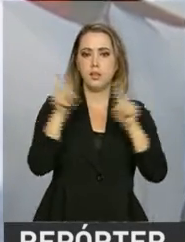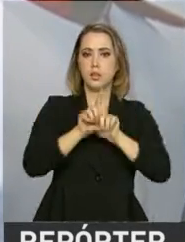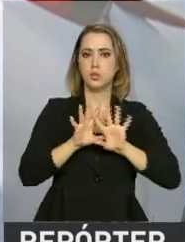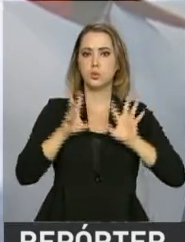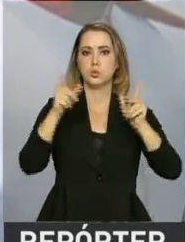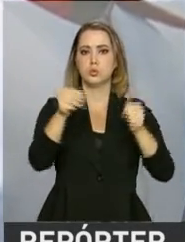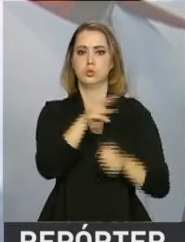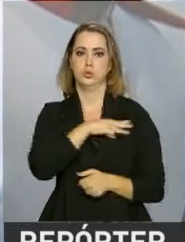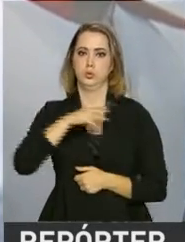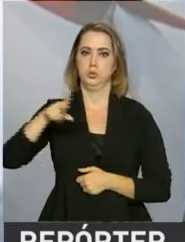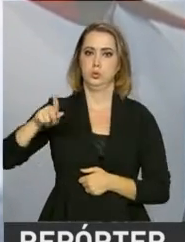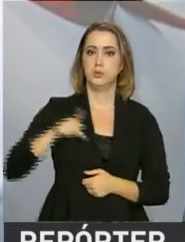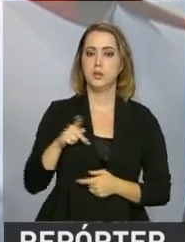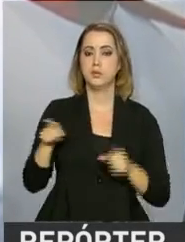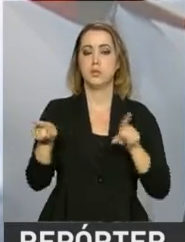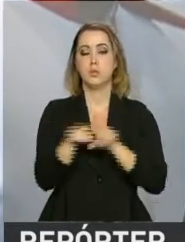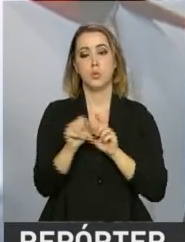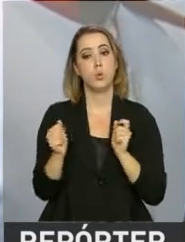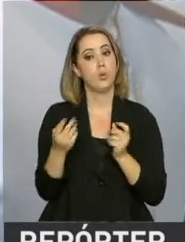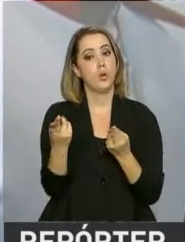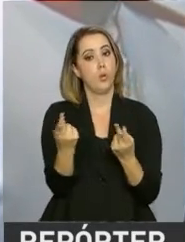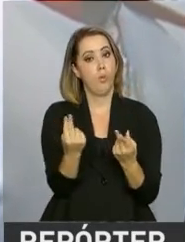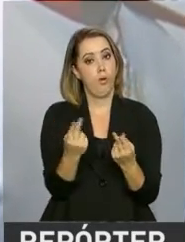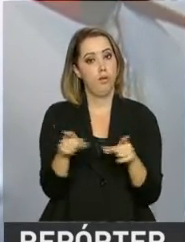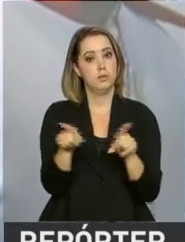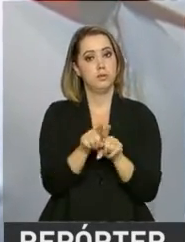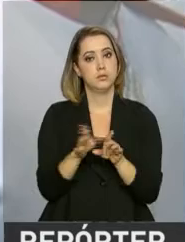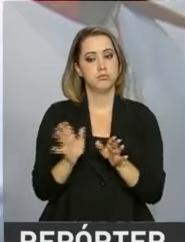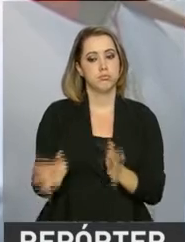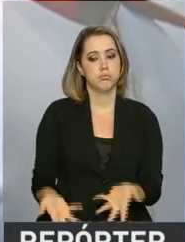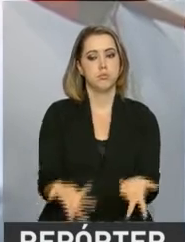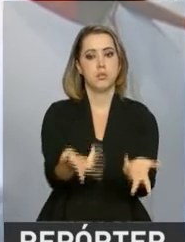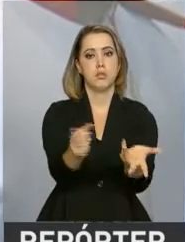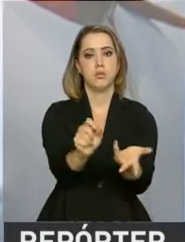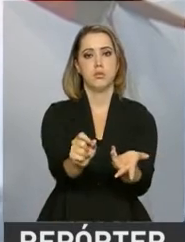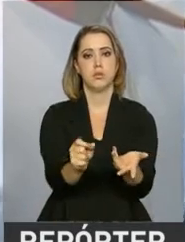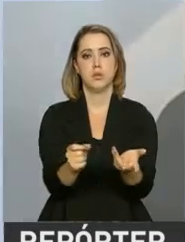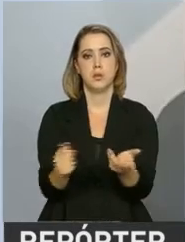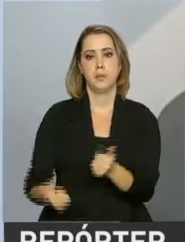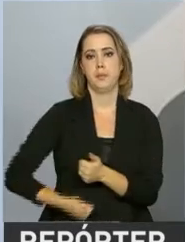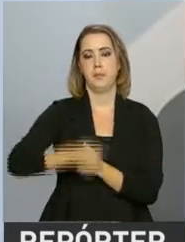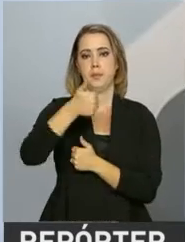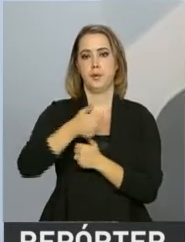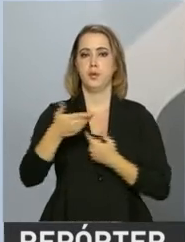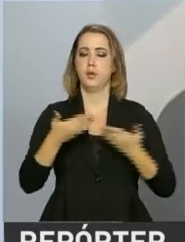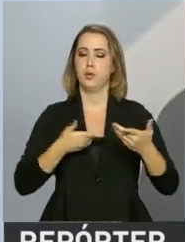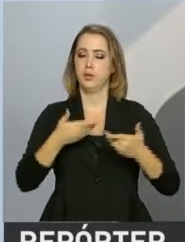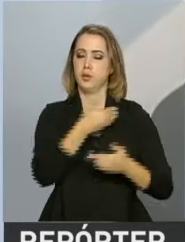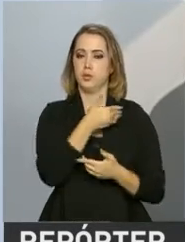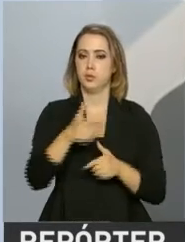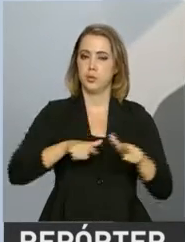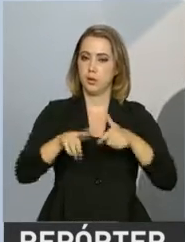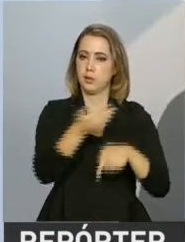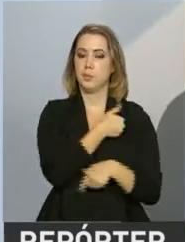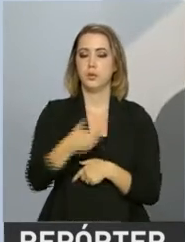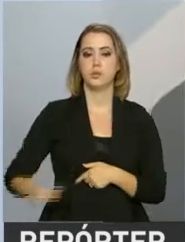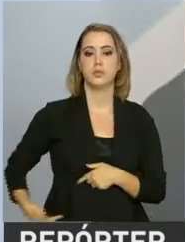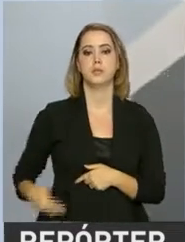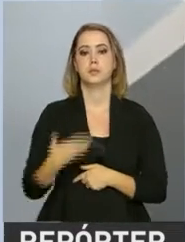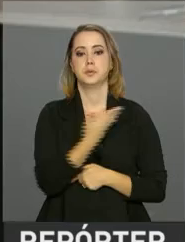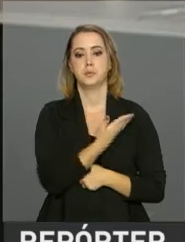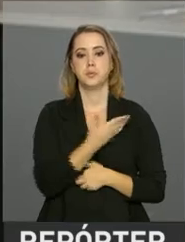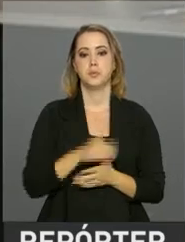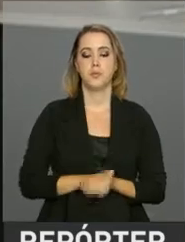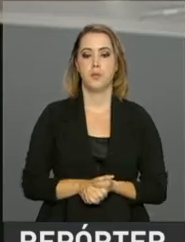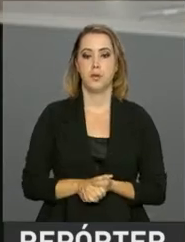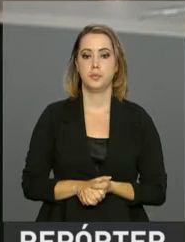do Ministério Público de Contas como indutor do aprimoramento da administração pública. A ministra Ana Arraes falou em nome da